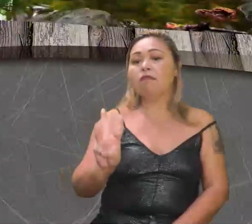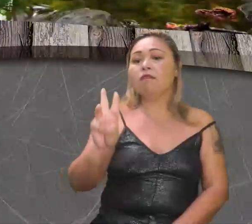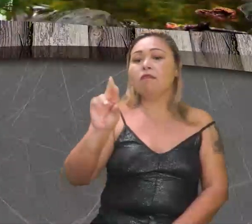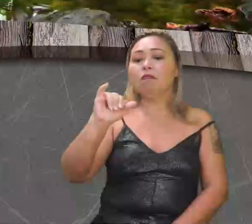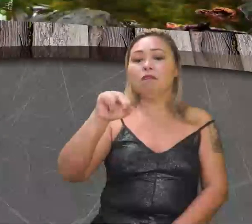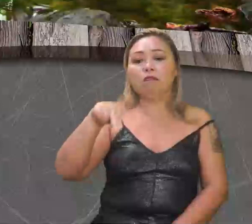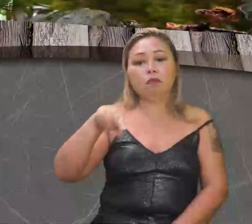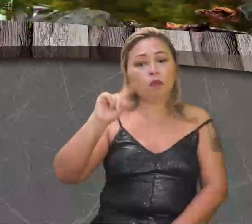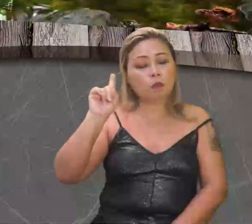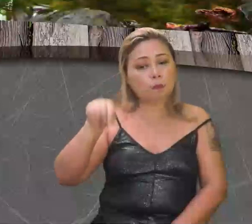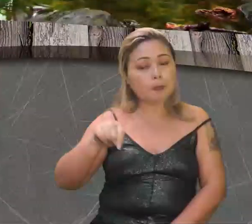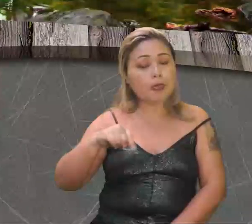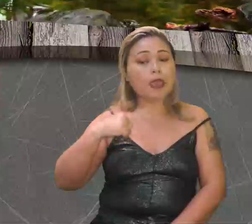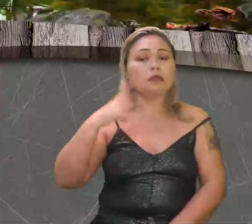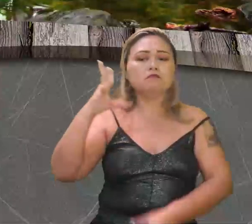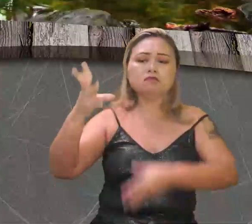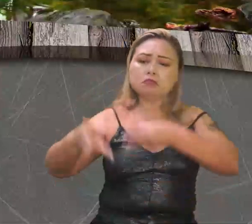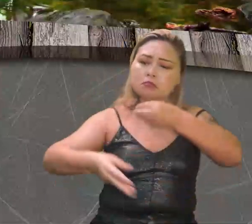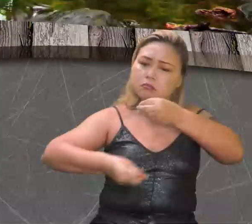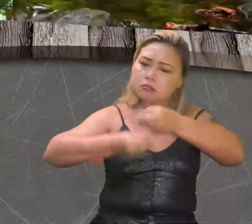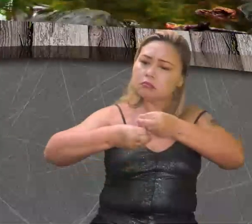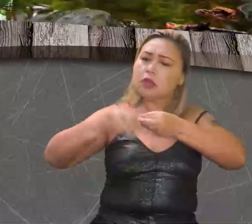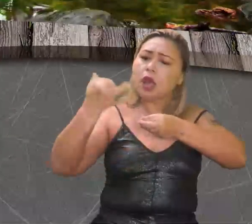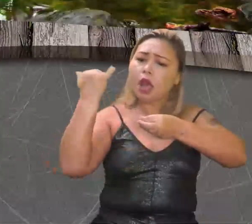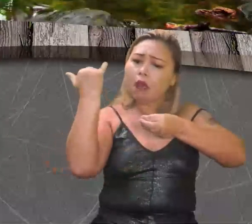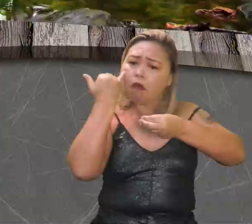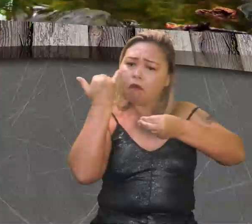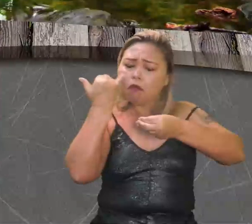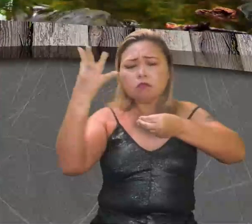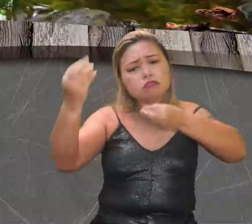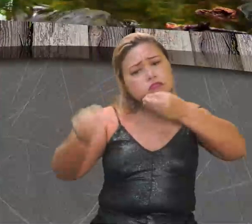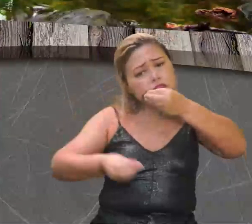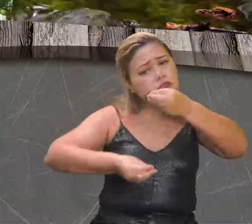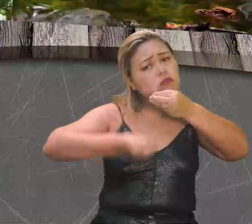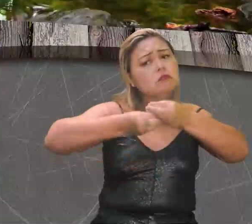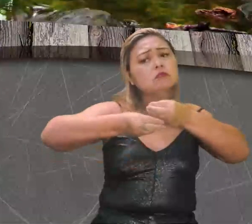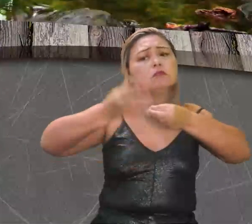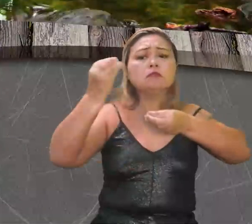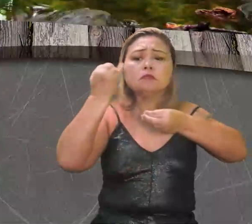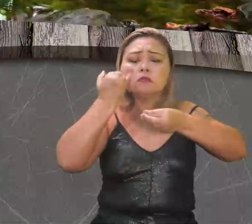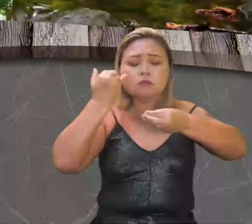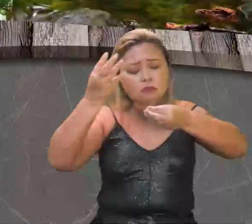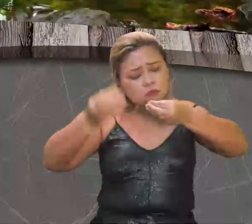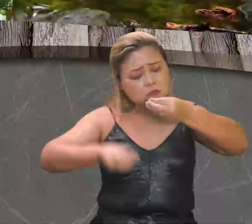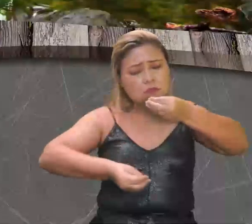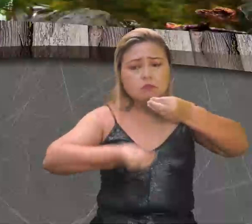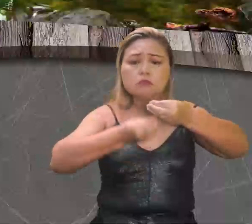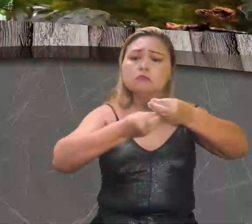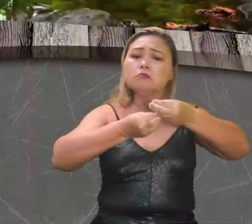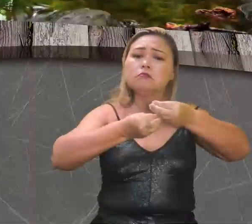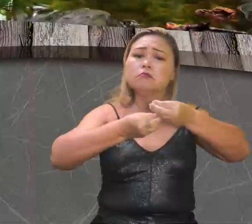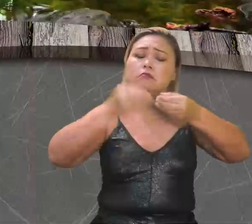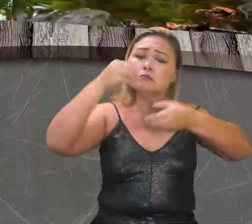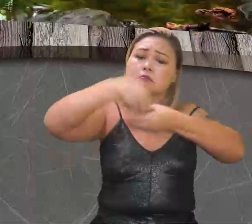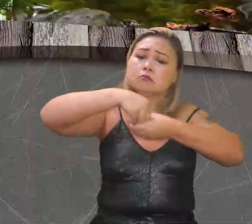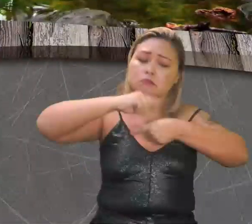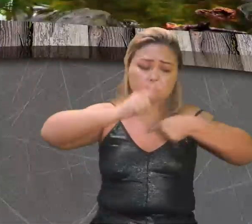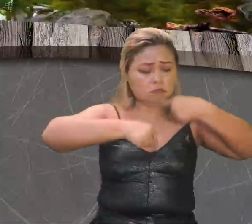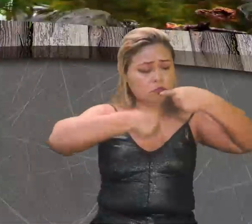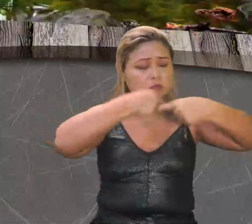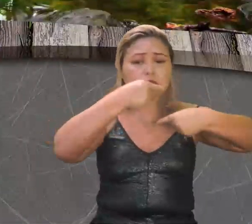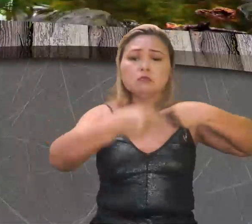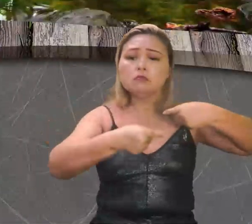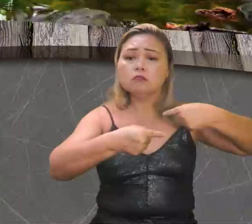as informações. Elas são passadas, então, nós temos a impregnação de informações dentro desses